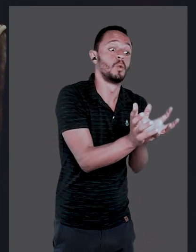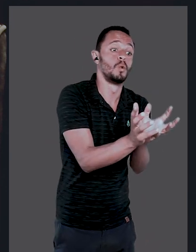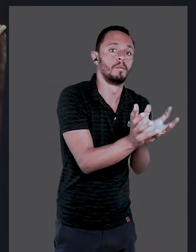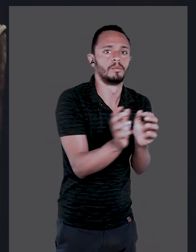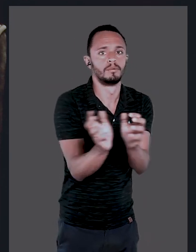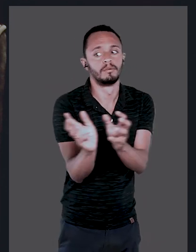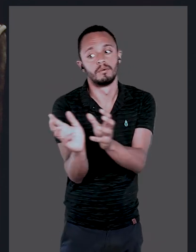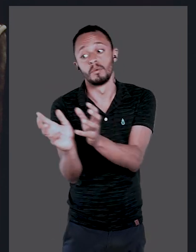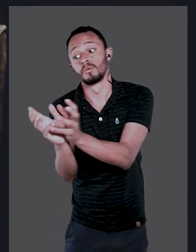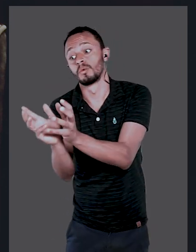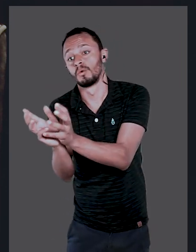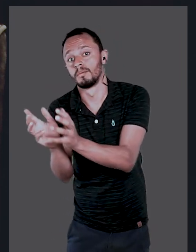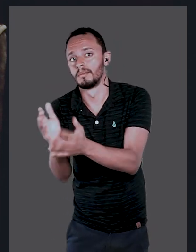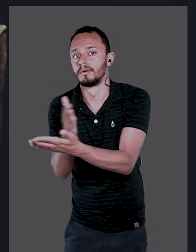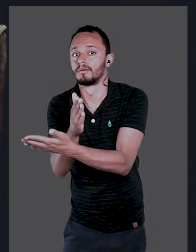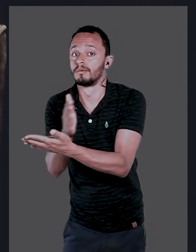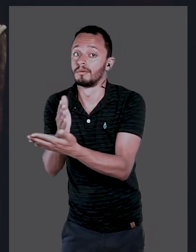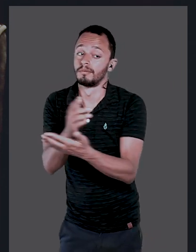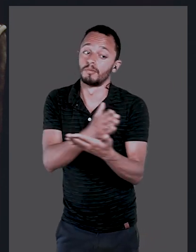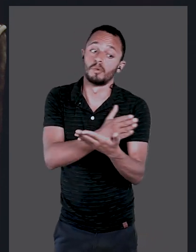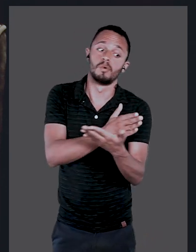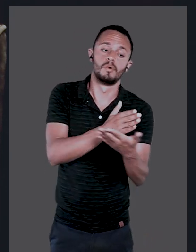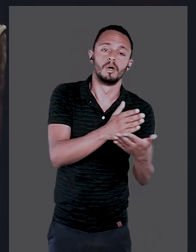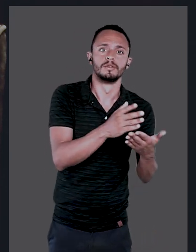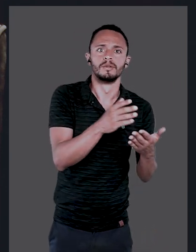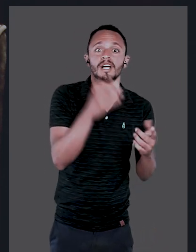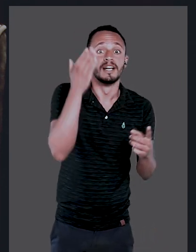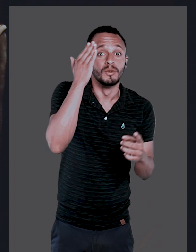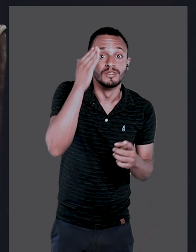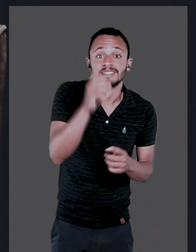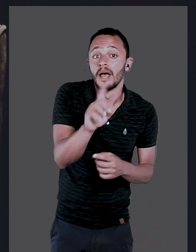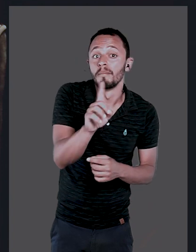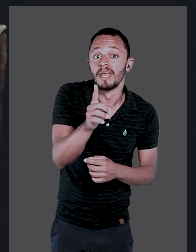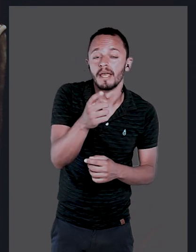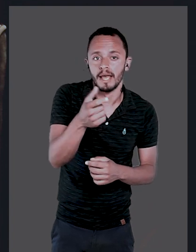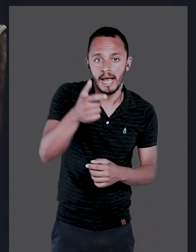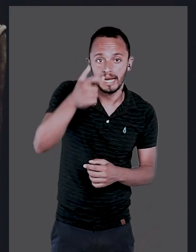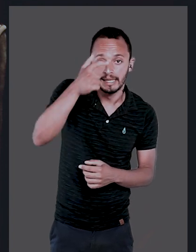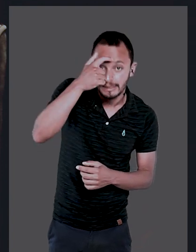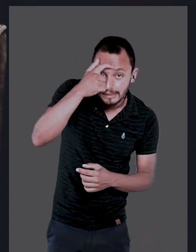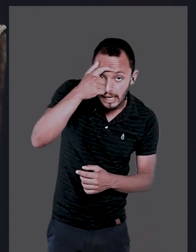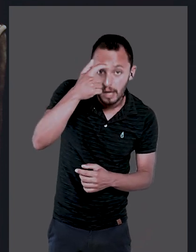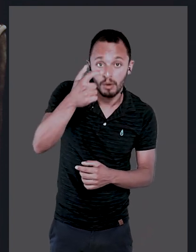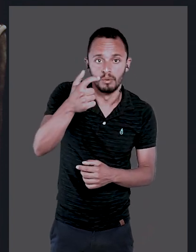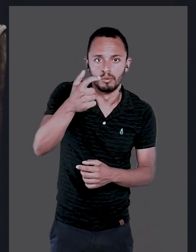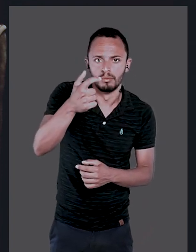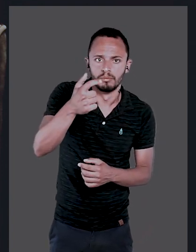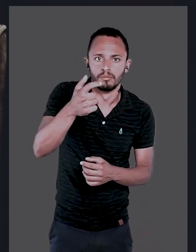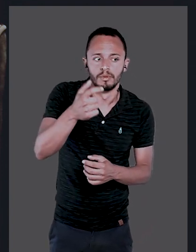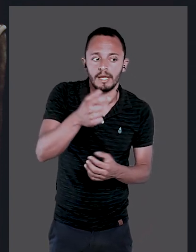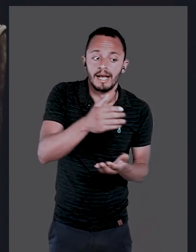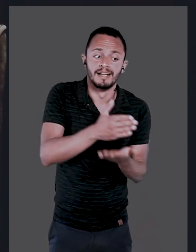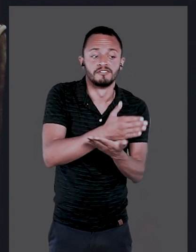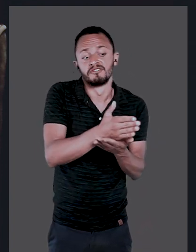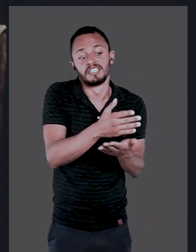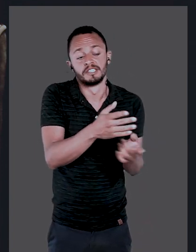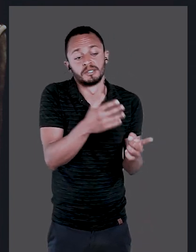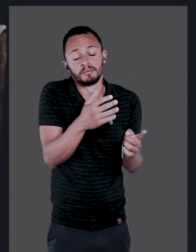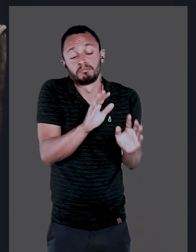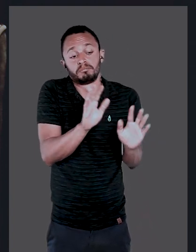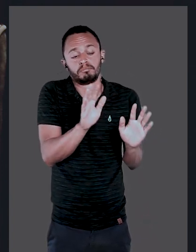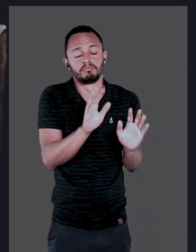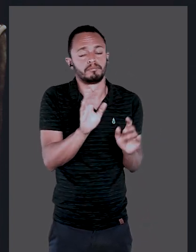um grupo, vai haver sempre uma multidão que nem vai querer saber quais são as nossas